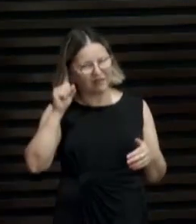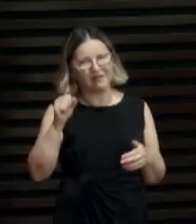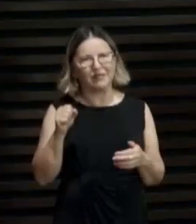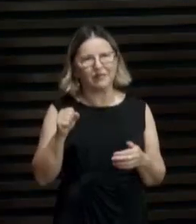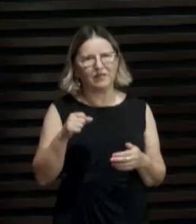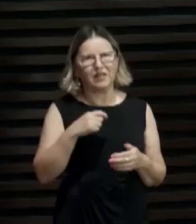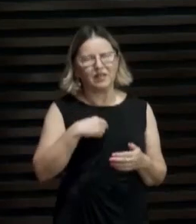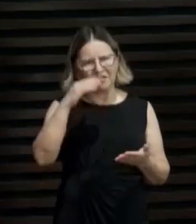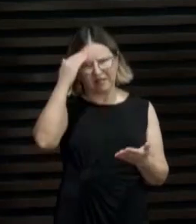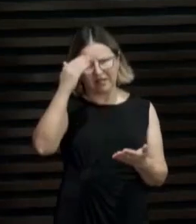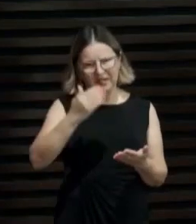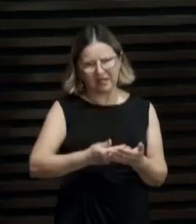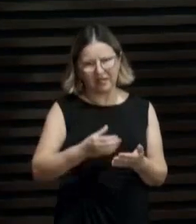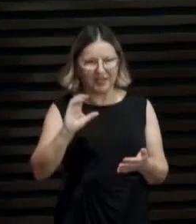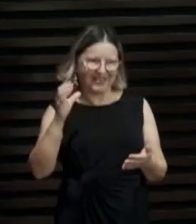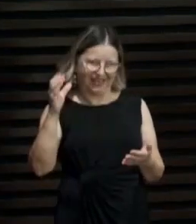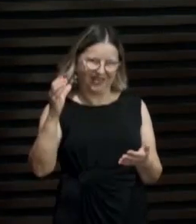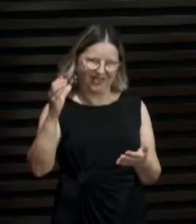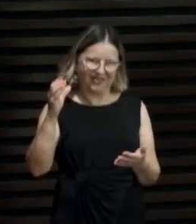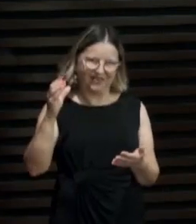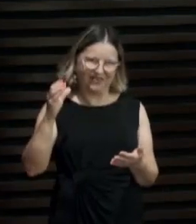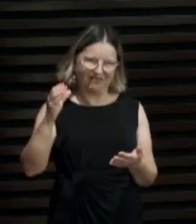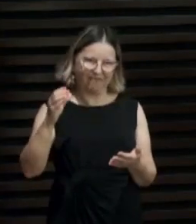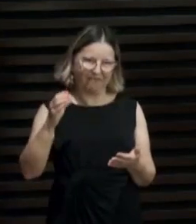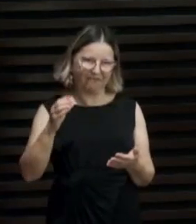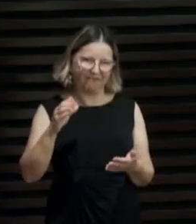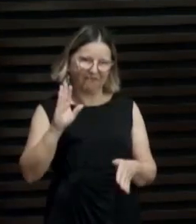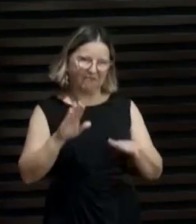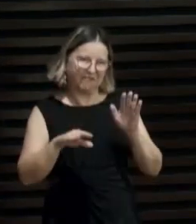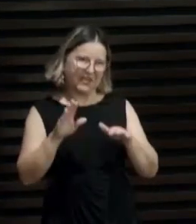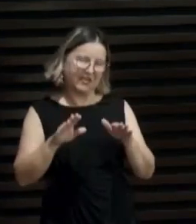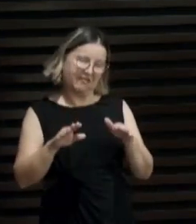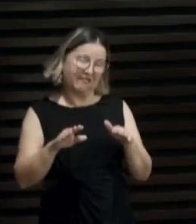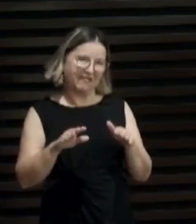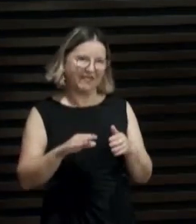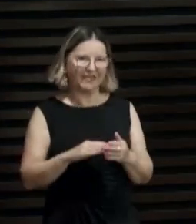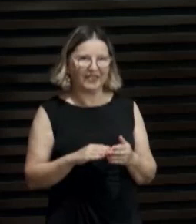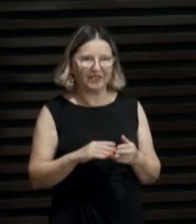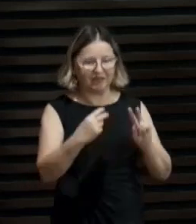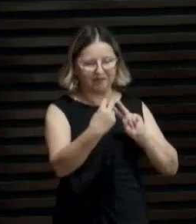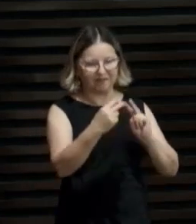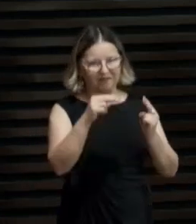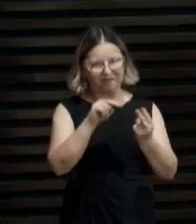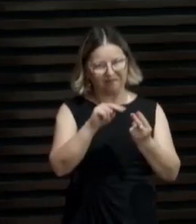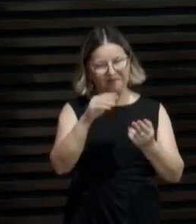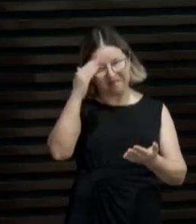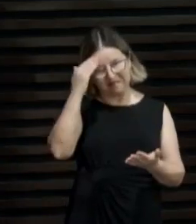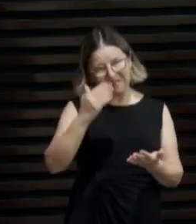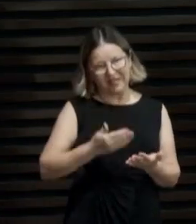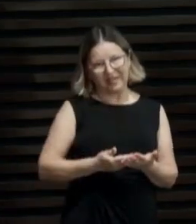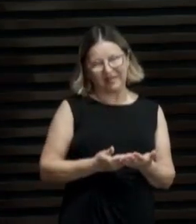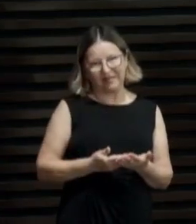eu acredito na ciência. Talvez, olhando pelo conceito de acreditar, que é você